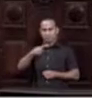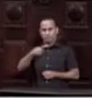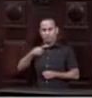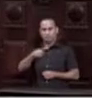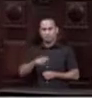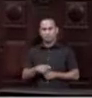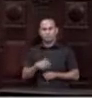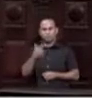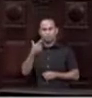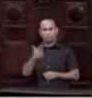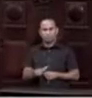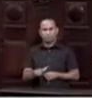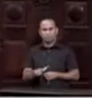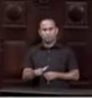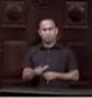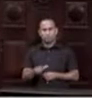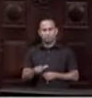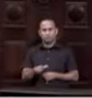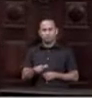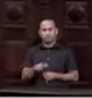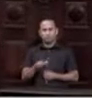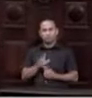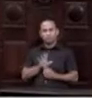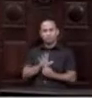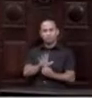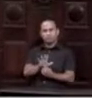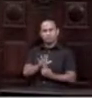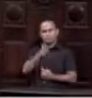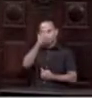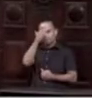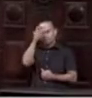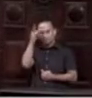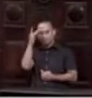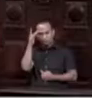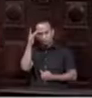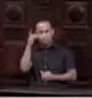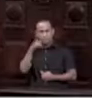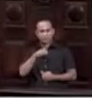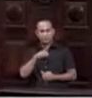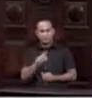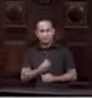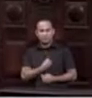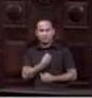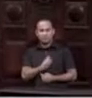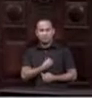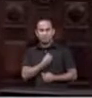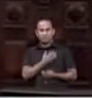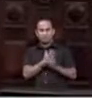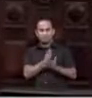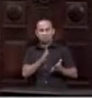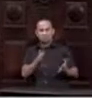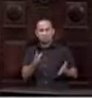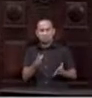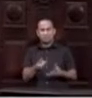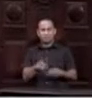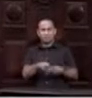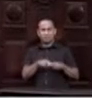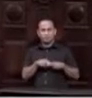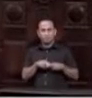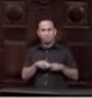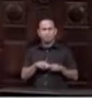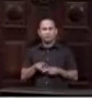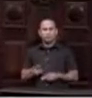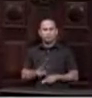e, mais uma vez, condenando pessoas a terem suas vidas encurtadas por conta do mau uso